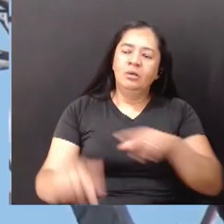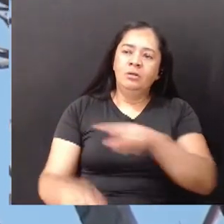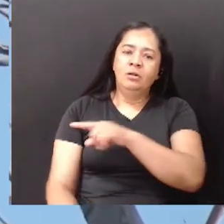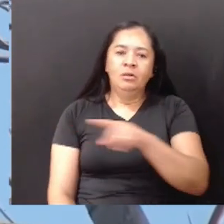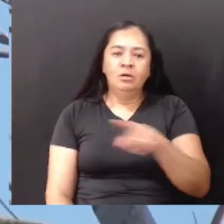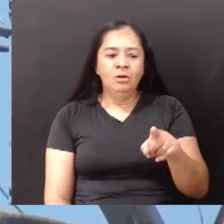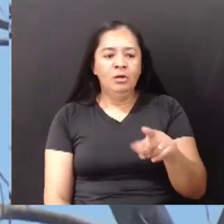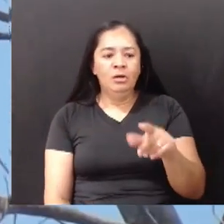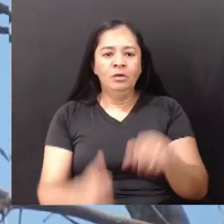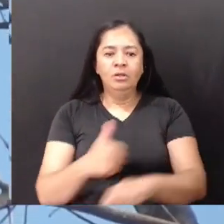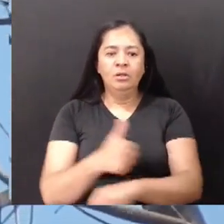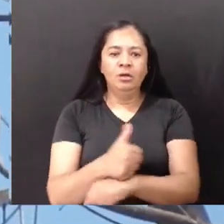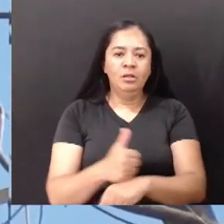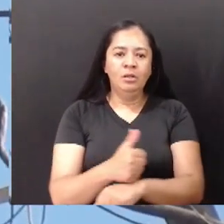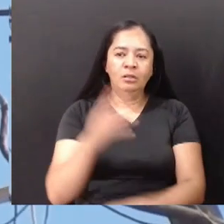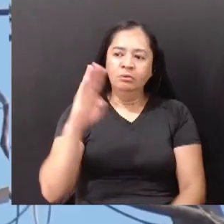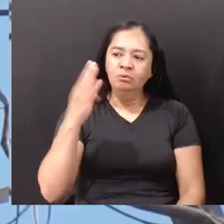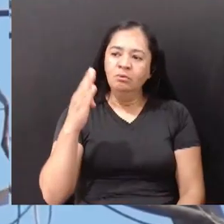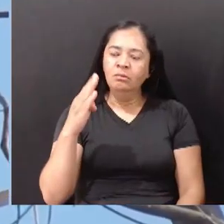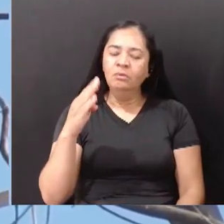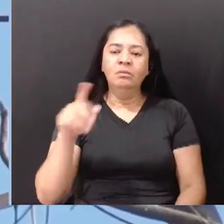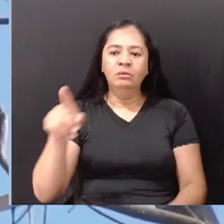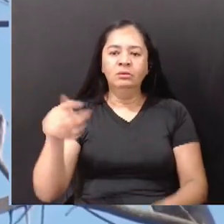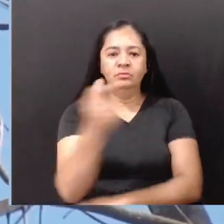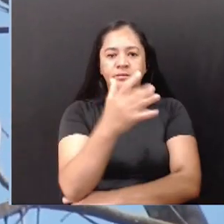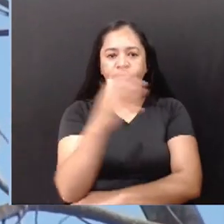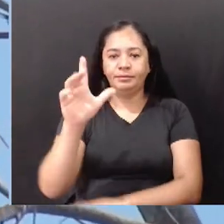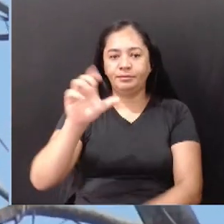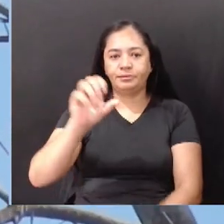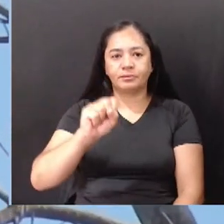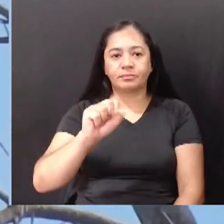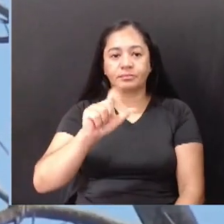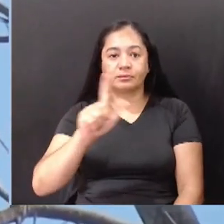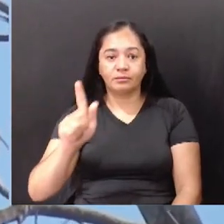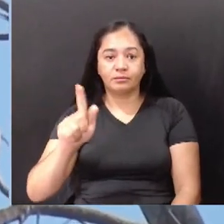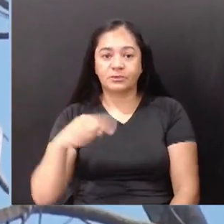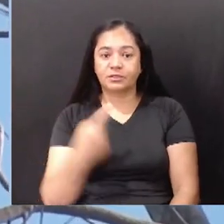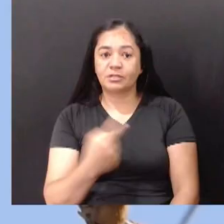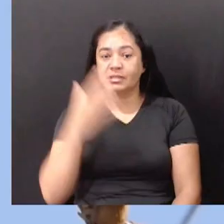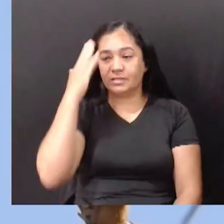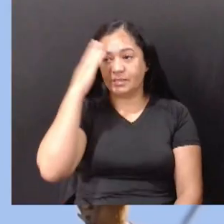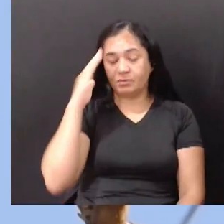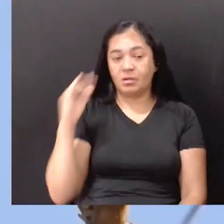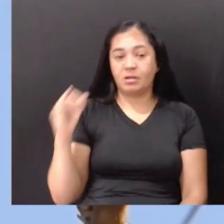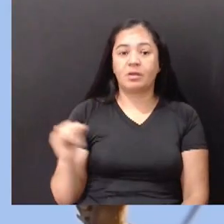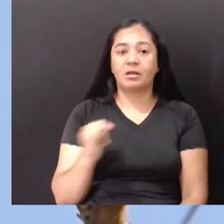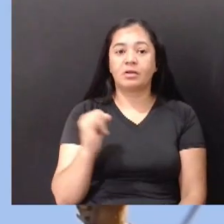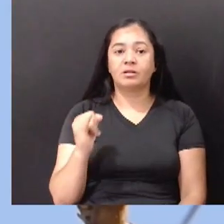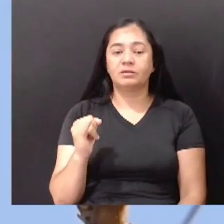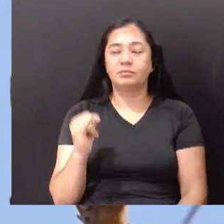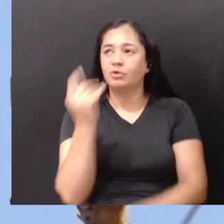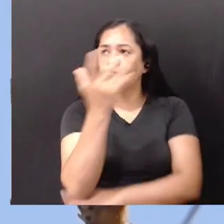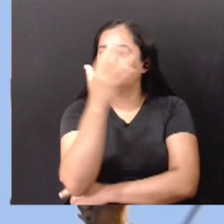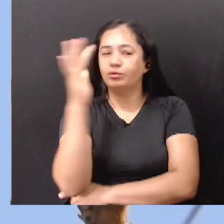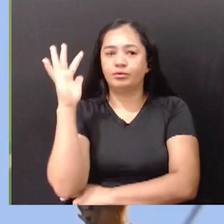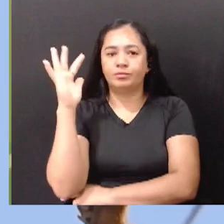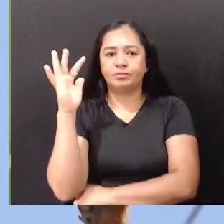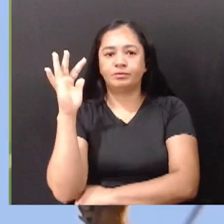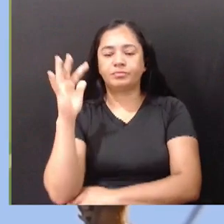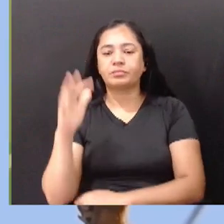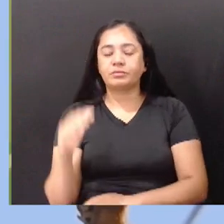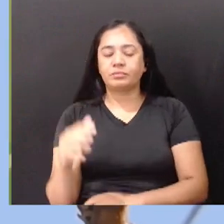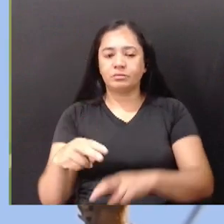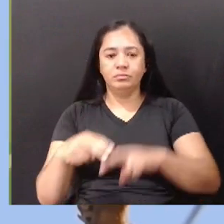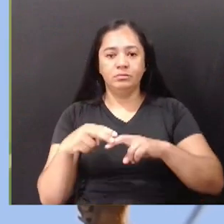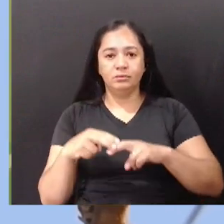trabalho de vocês biólogos na Mata Santa Genebra? A gente sabe que ele é um fragmento importante de Mata